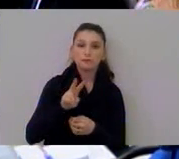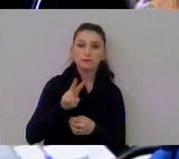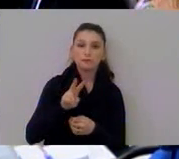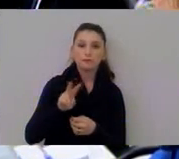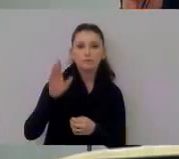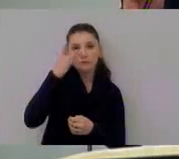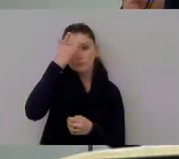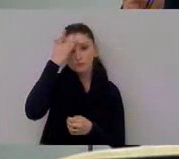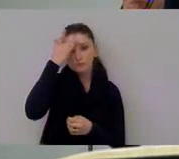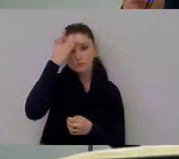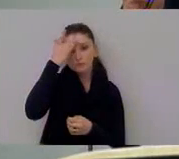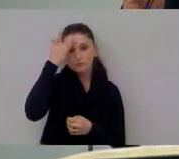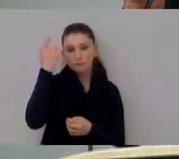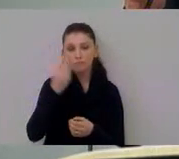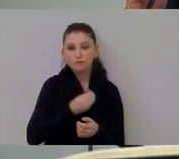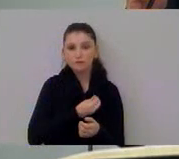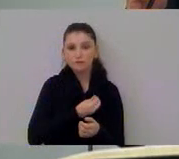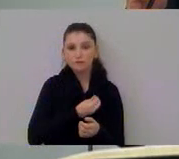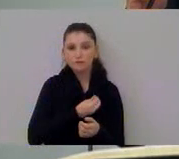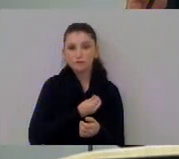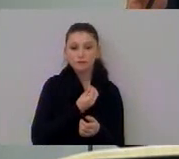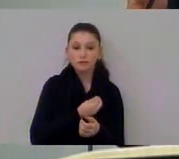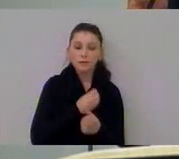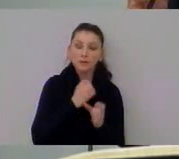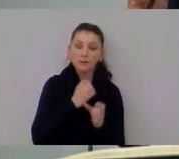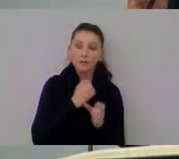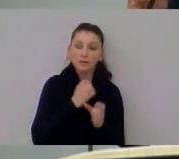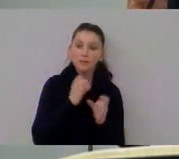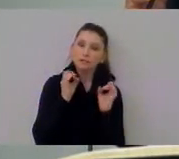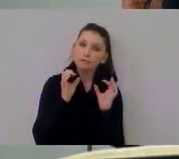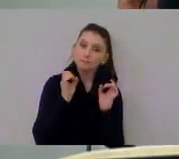a Andréia, moradora do meu bairro,